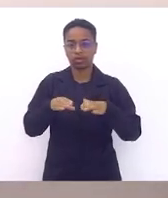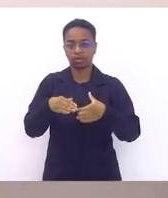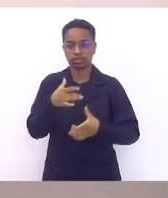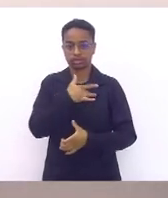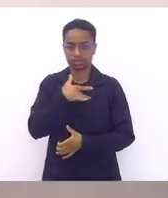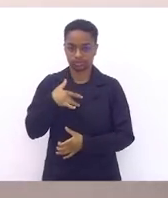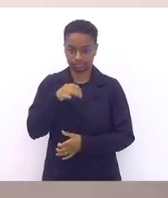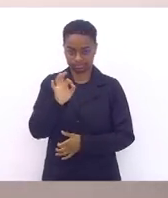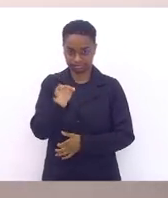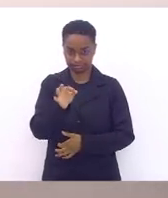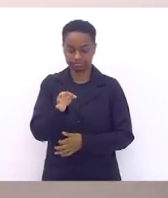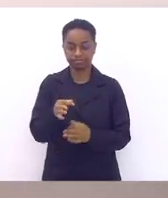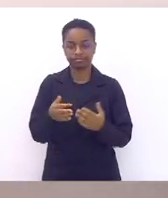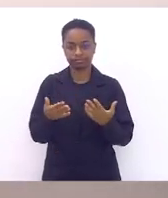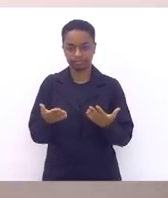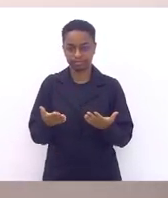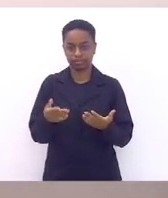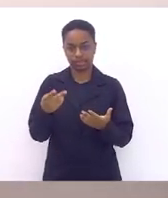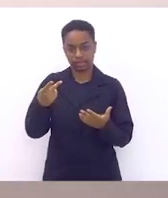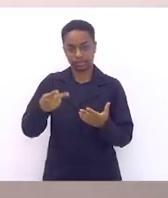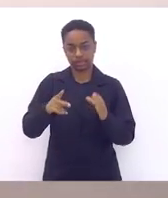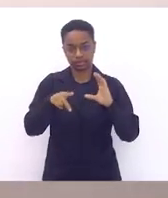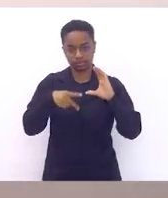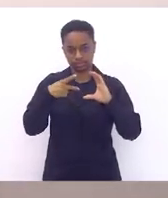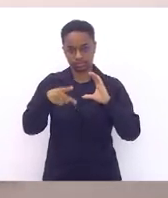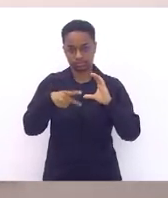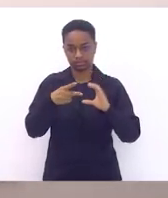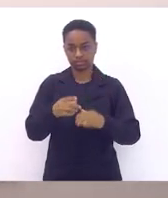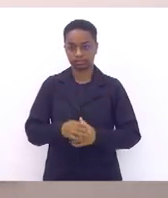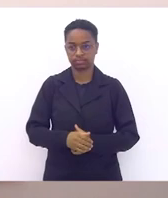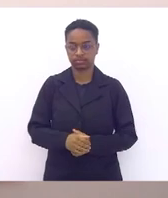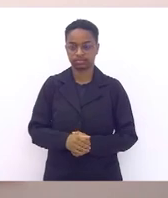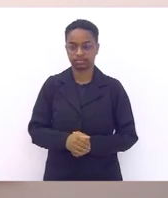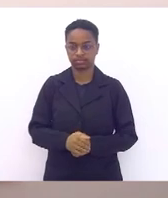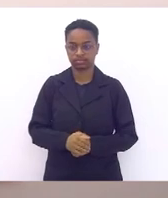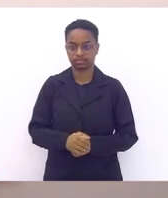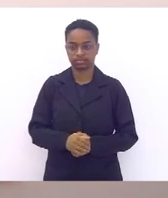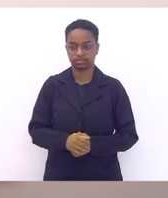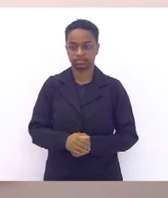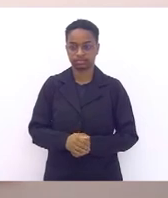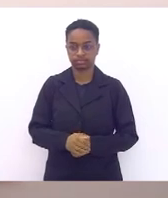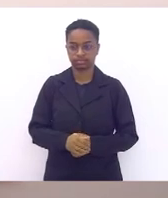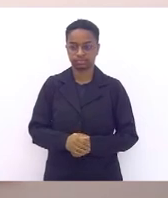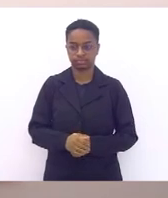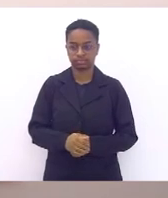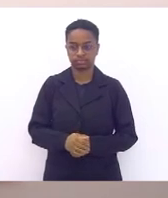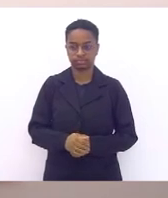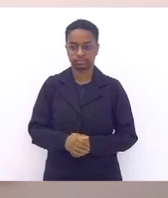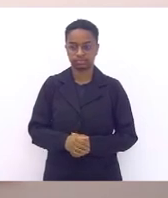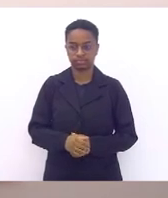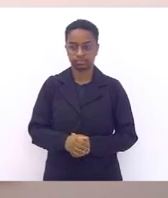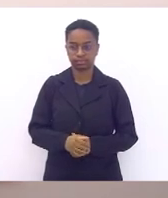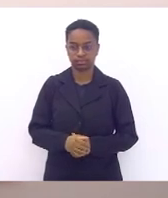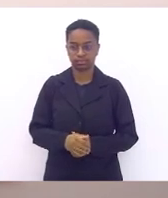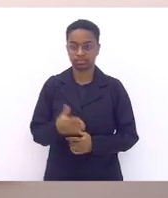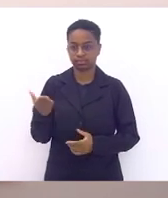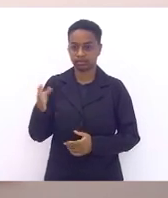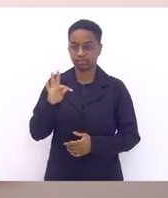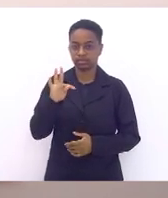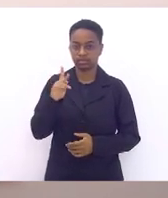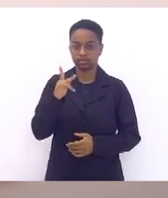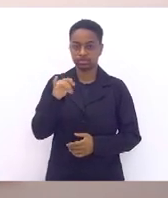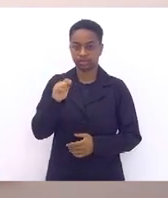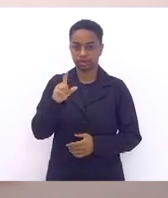né? Da Câmara Municipal de Vereadores do Rio de Janeiro. Assim. É, o doutor Tiago, representando